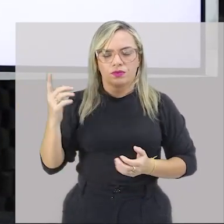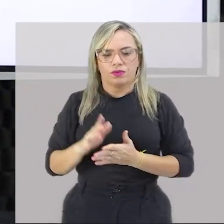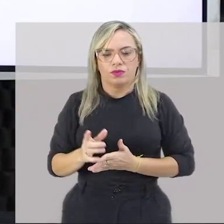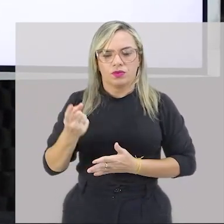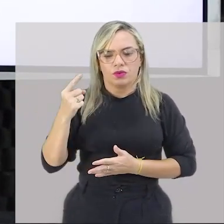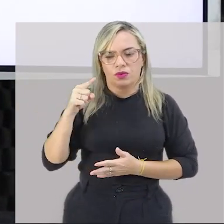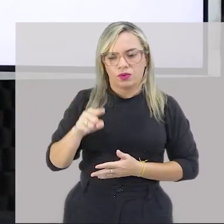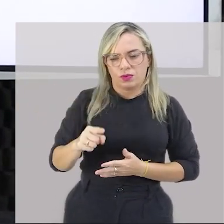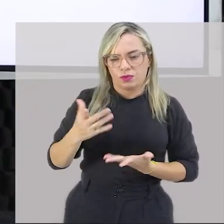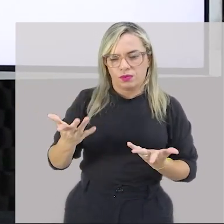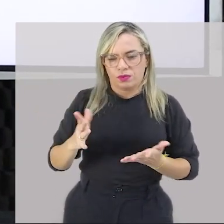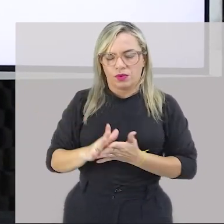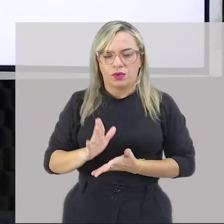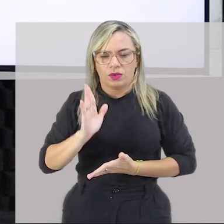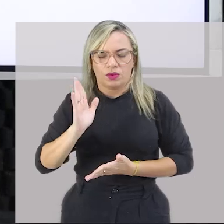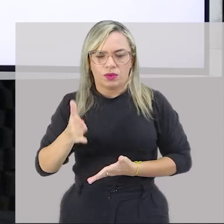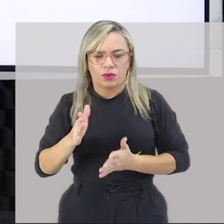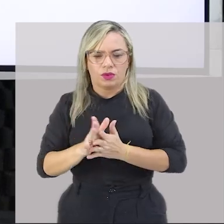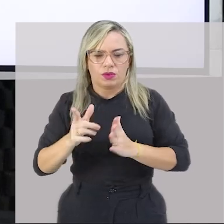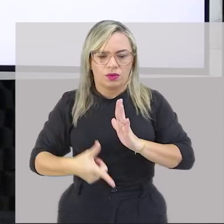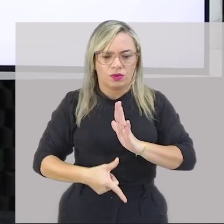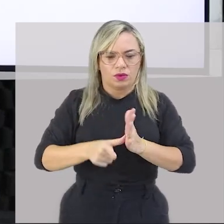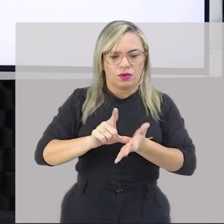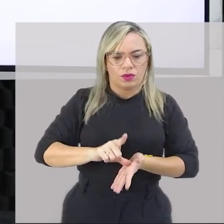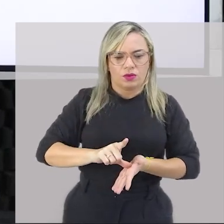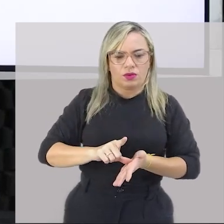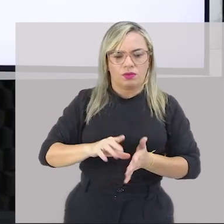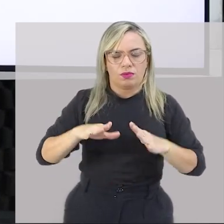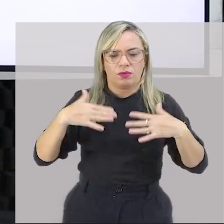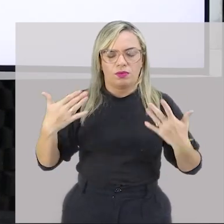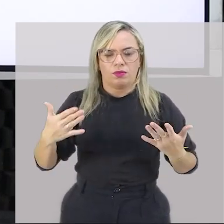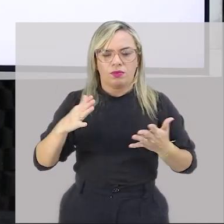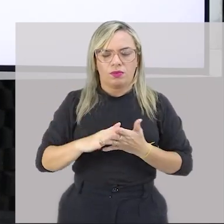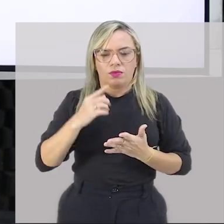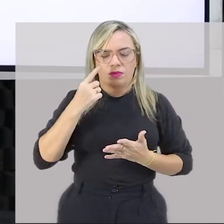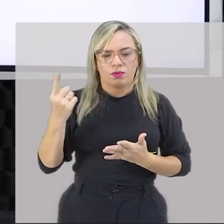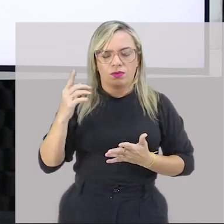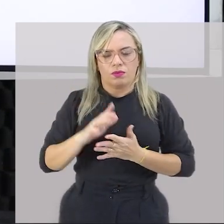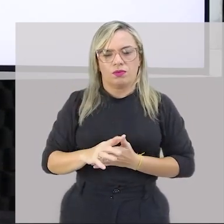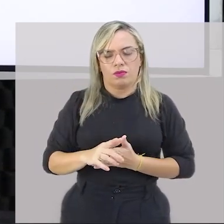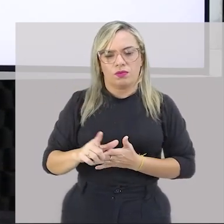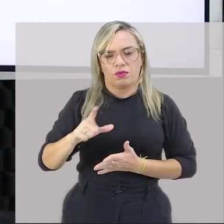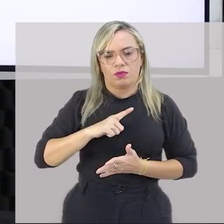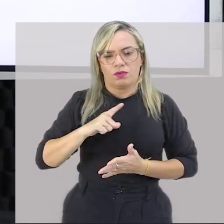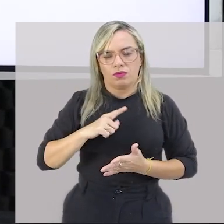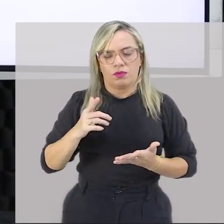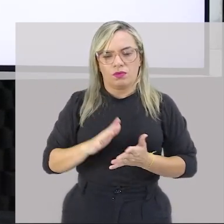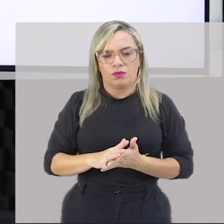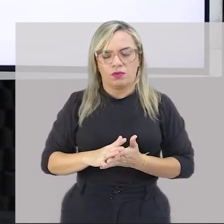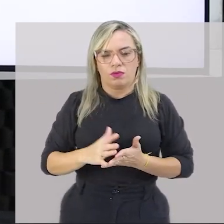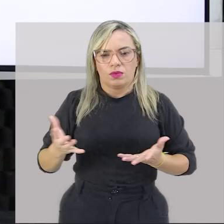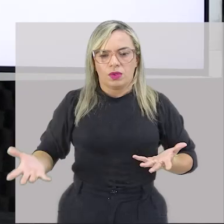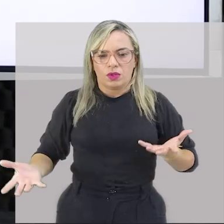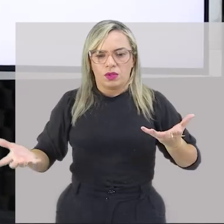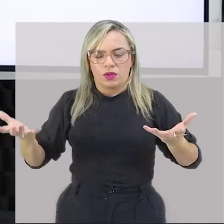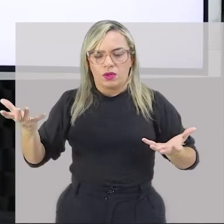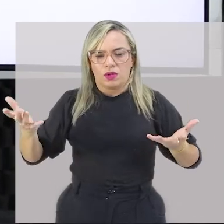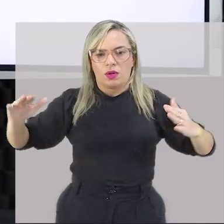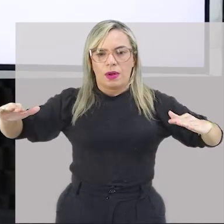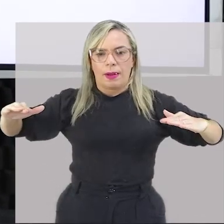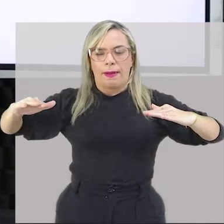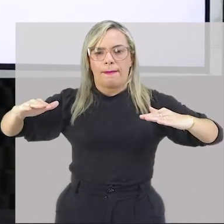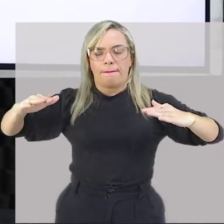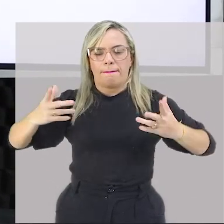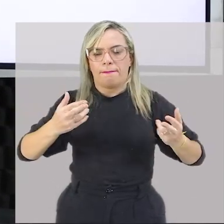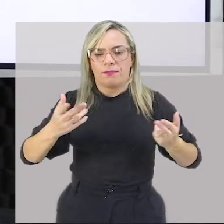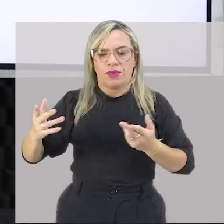vocês já assistiram aí anteriormente, viu que tem a balança de braços iguais. Este aqui